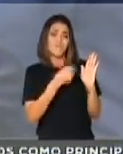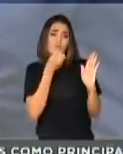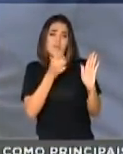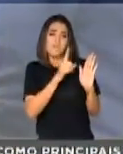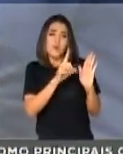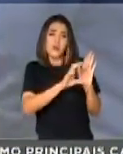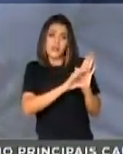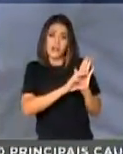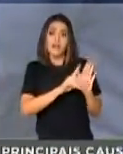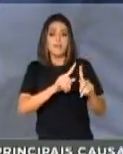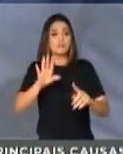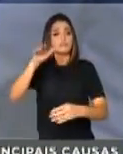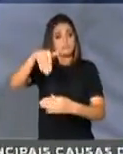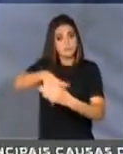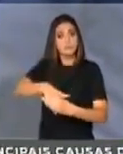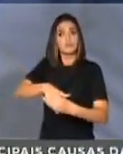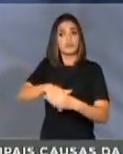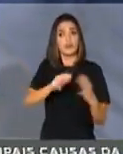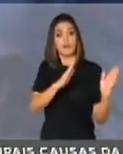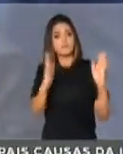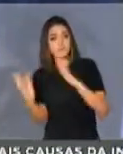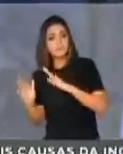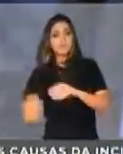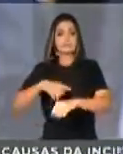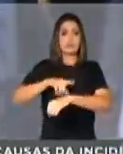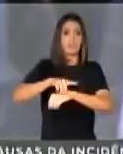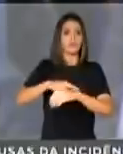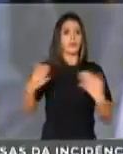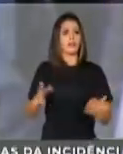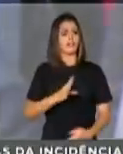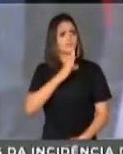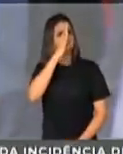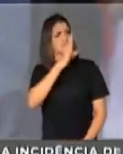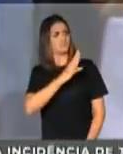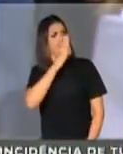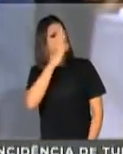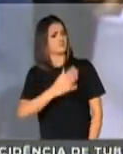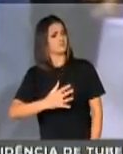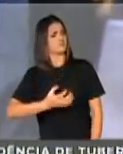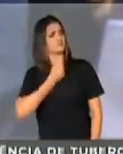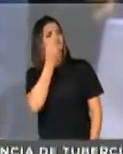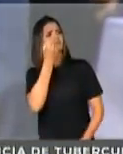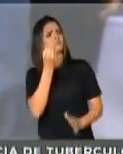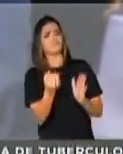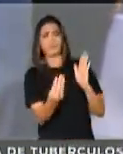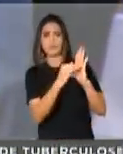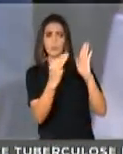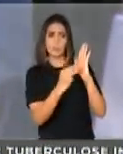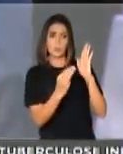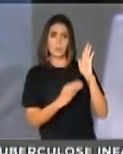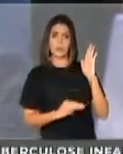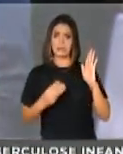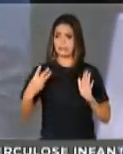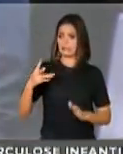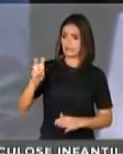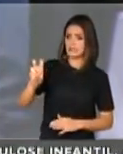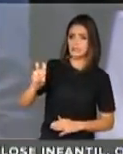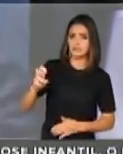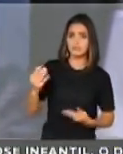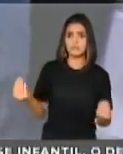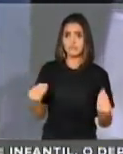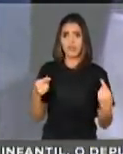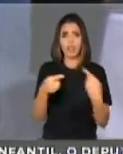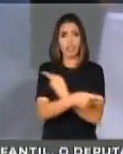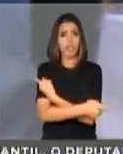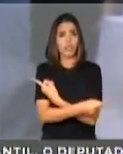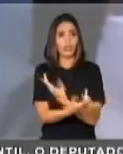votaríamos favorável à adequação do tempo. E aí, de repente, aparecem 35 emendas que infringem